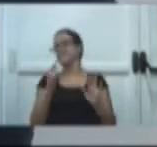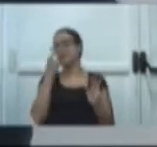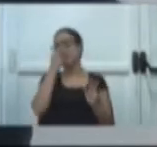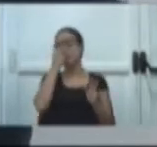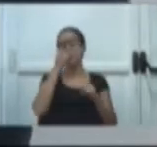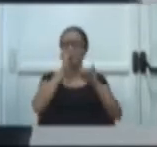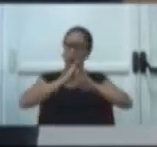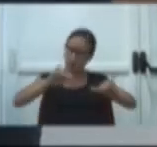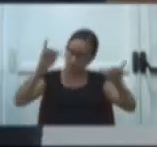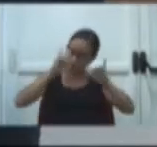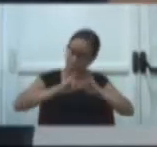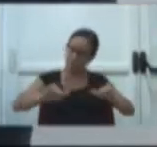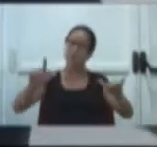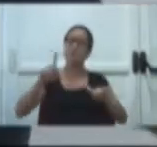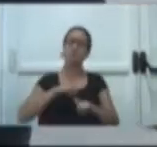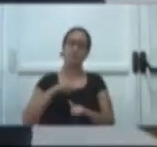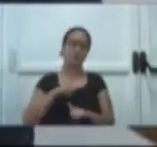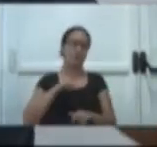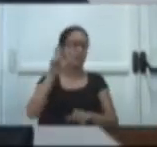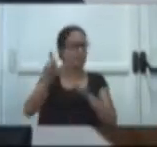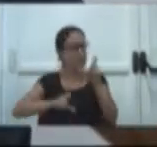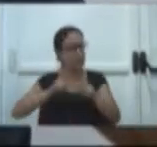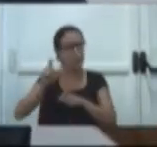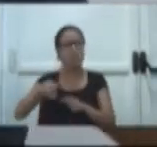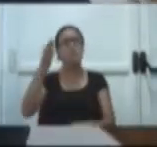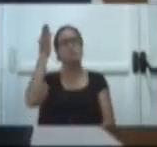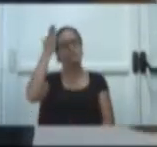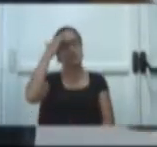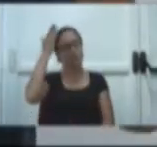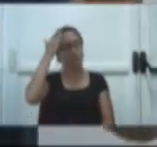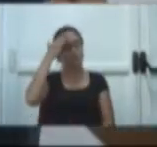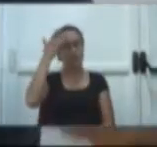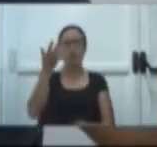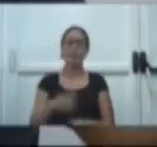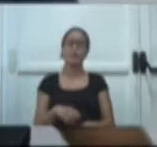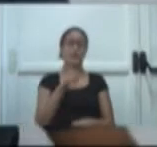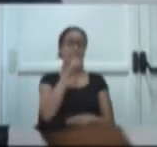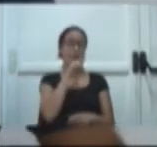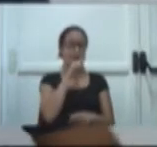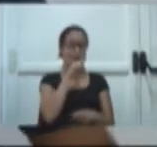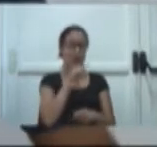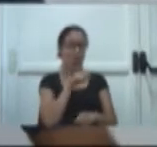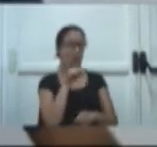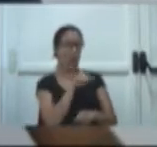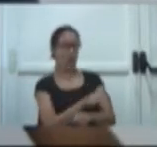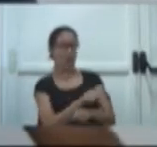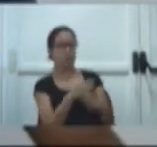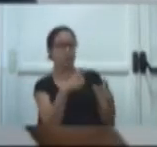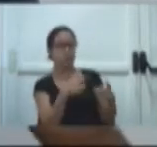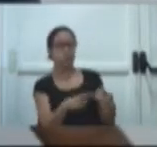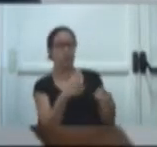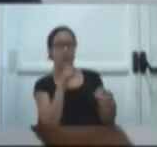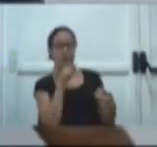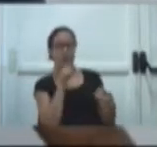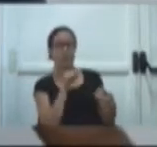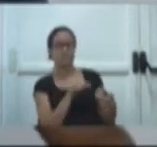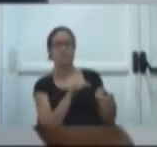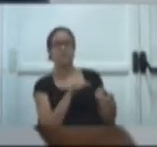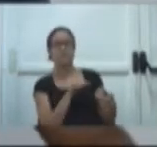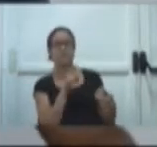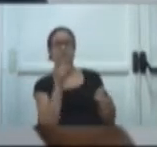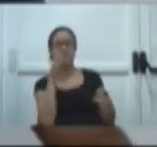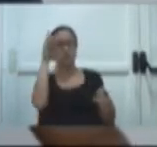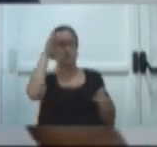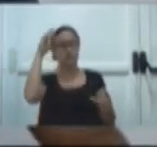saiba. Que não pode deixar água parada. Eu duvido que tenha alguém aqui que desconheça